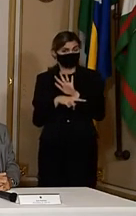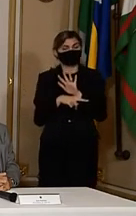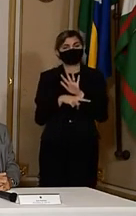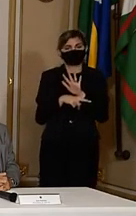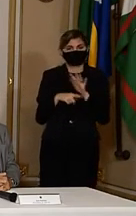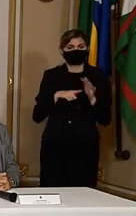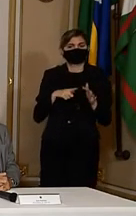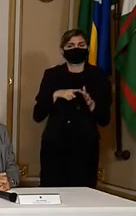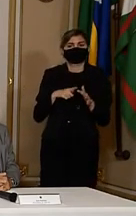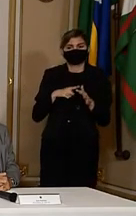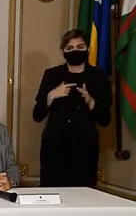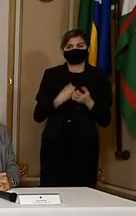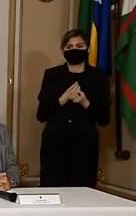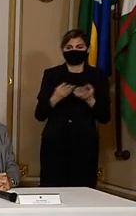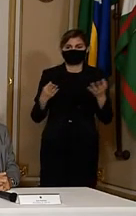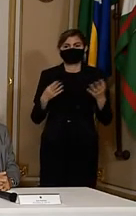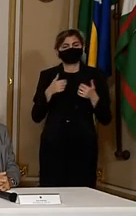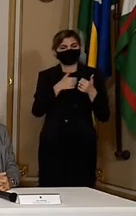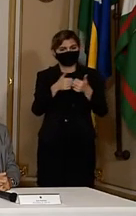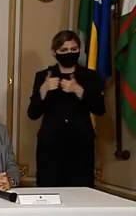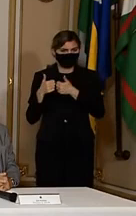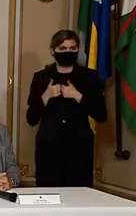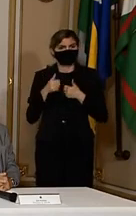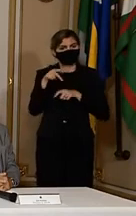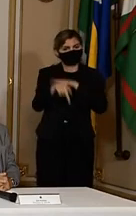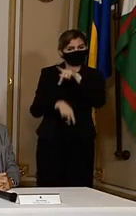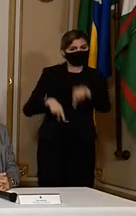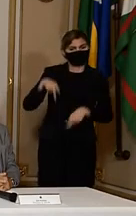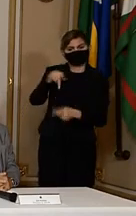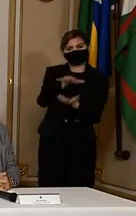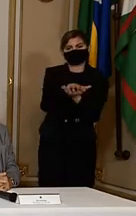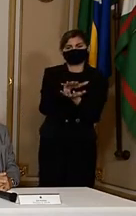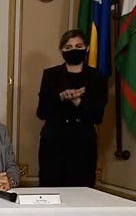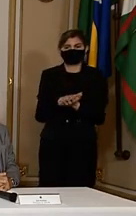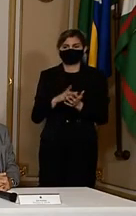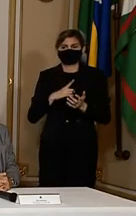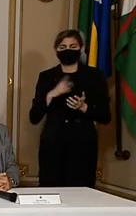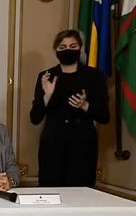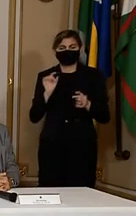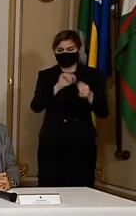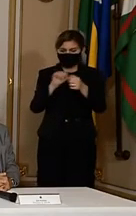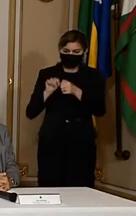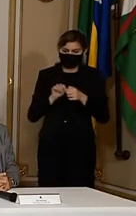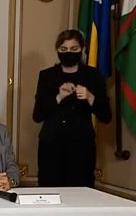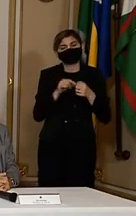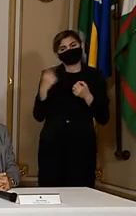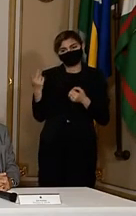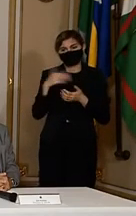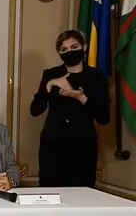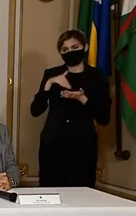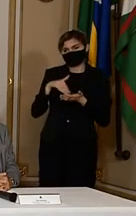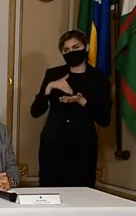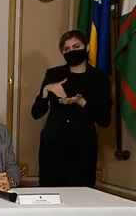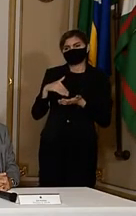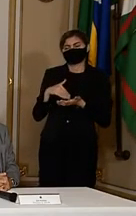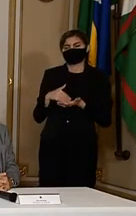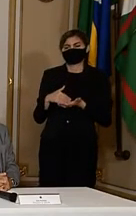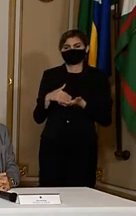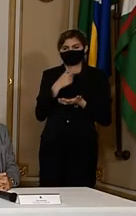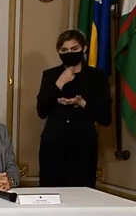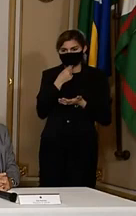que tem levado benefícios ao povo de Pernambuco seja com a implantação como vem um detalhe